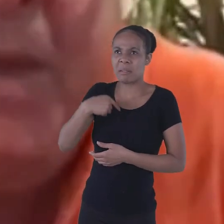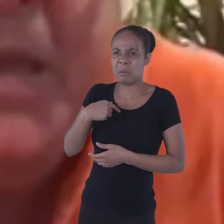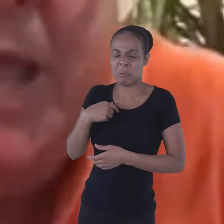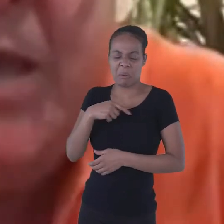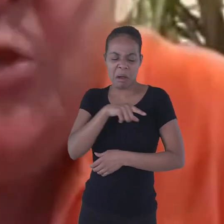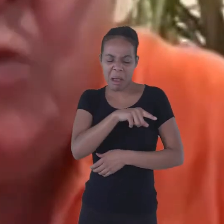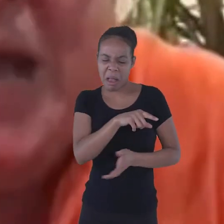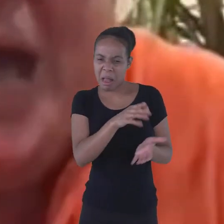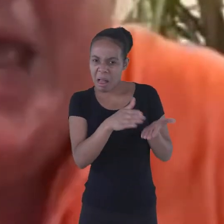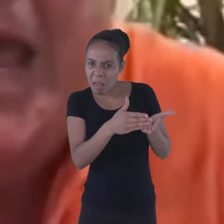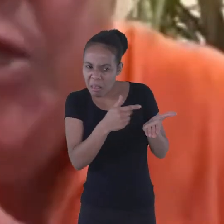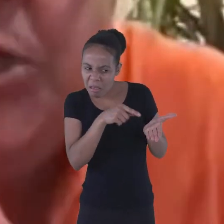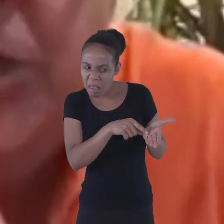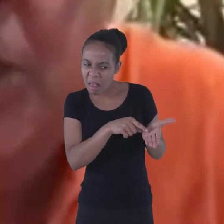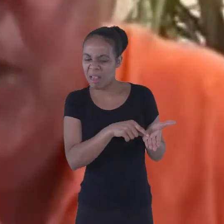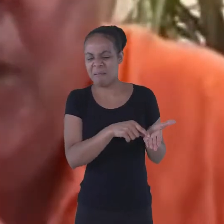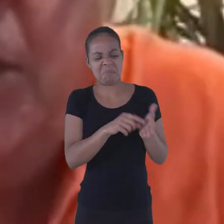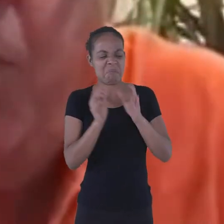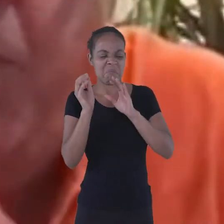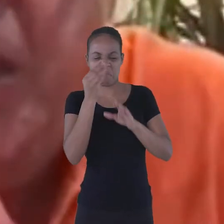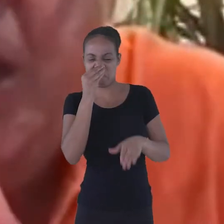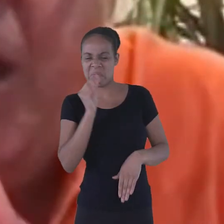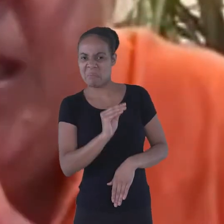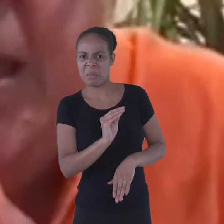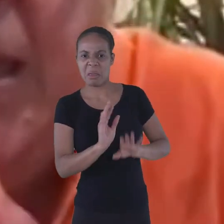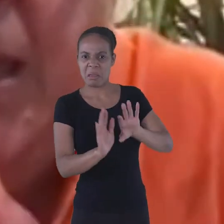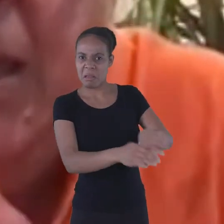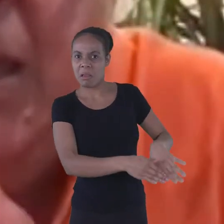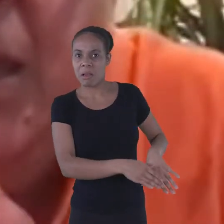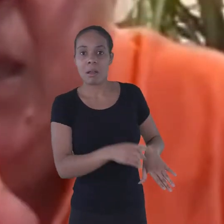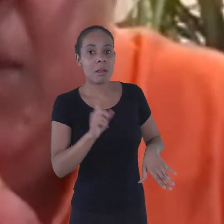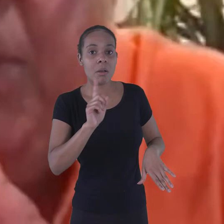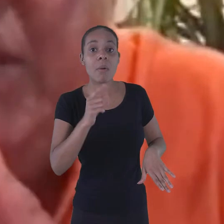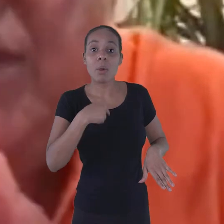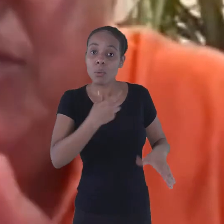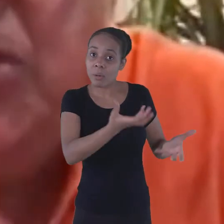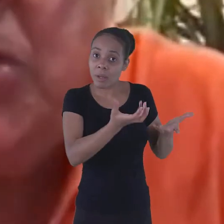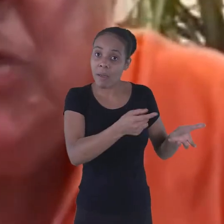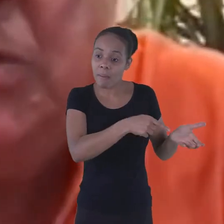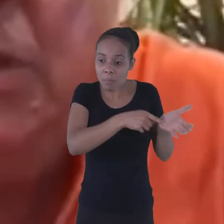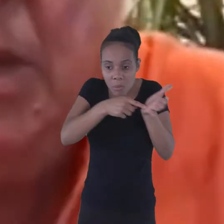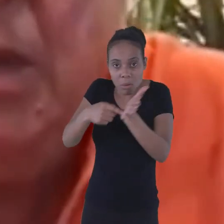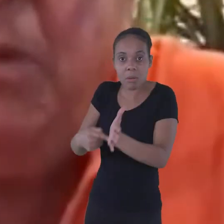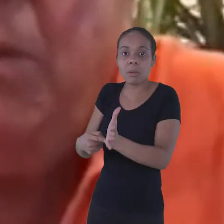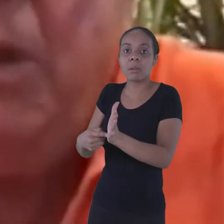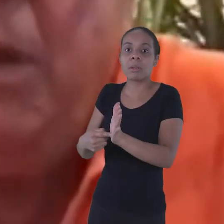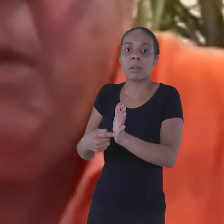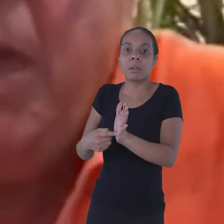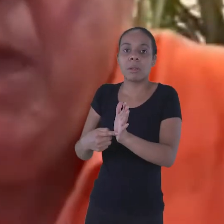sou um dependente, um carente da opinião alheia, eu preciso disso.